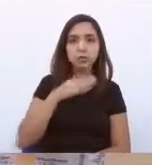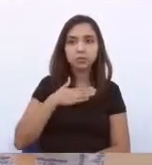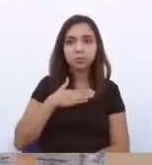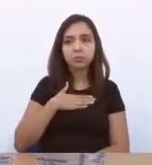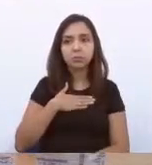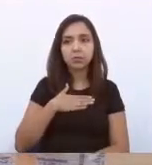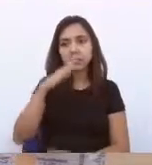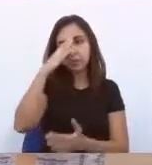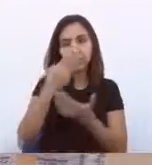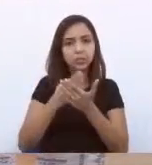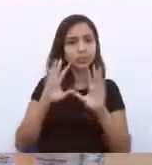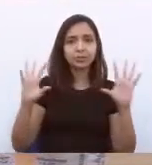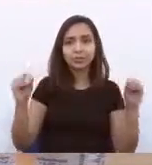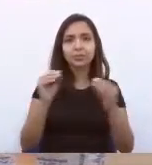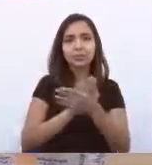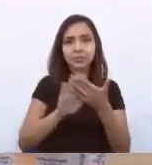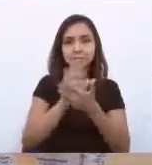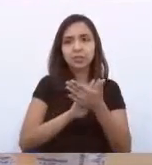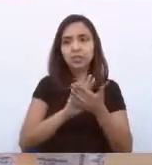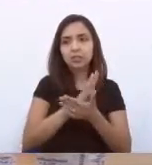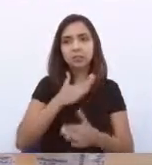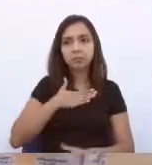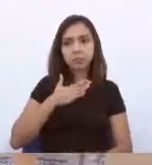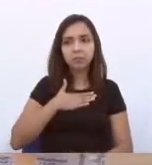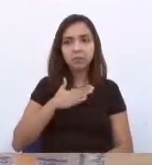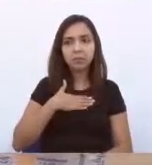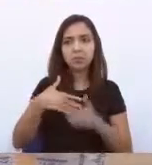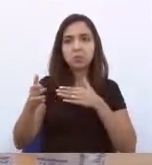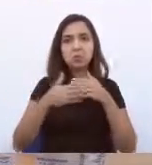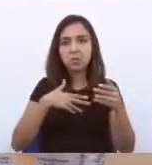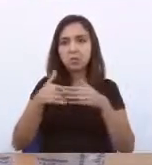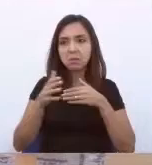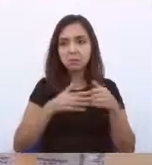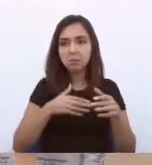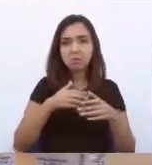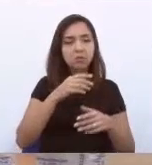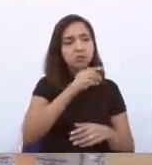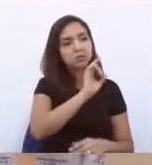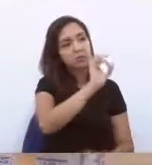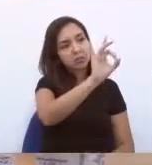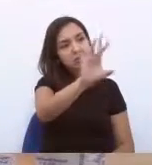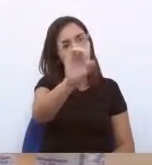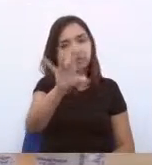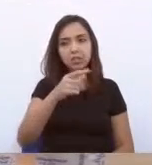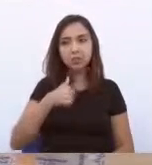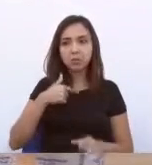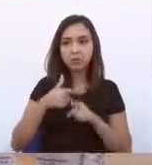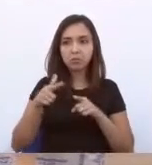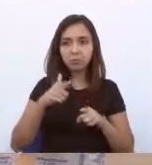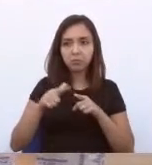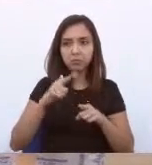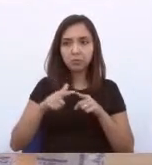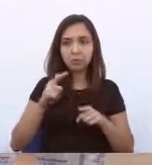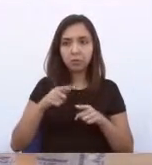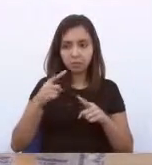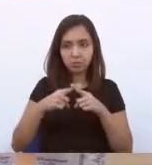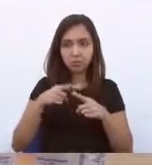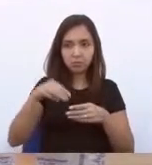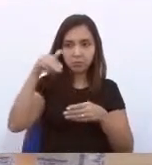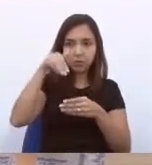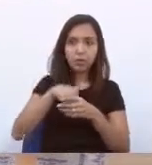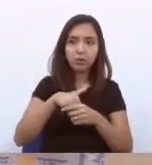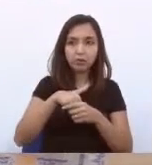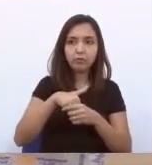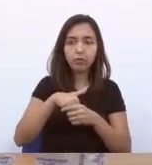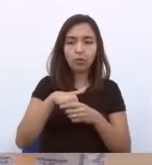acredito mais em nenhum deles. Para mim é que não importa a patente de cada um. É o problema que eu passo, porque eu voto. Tem